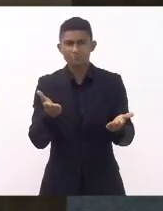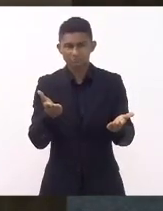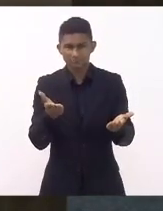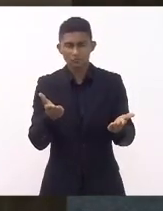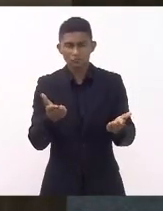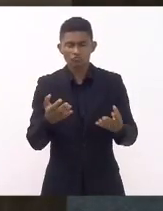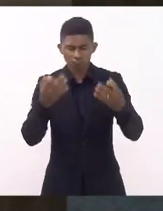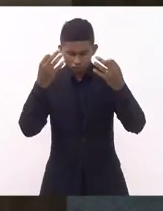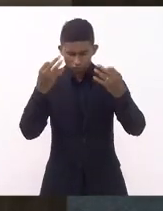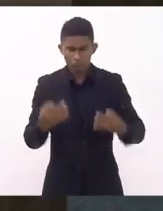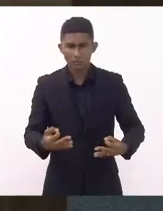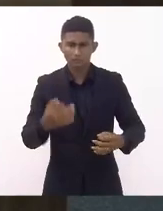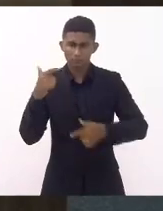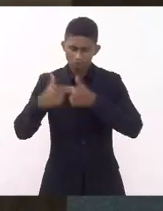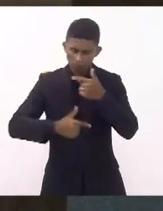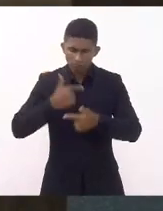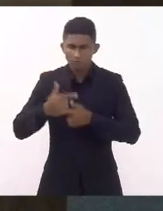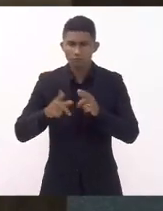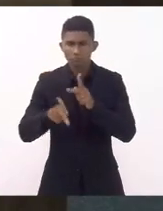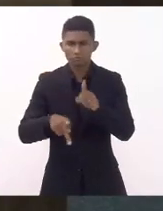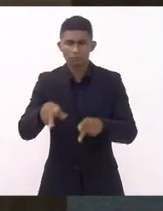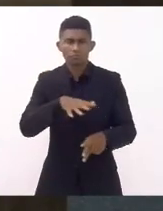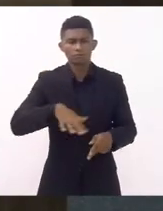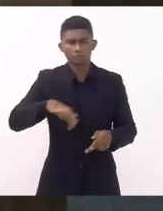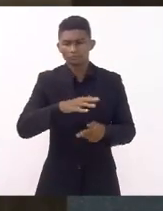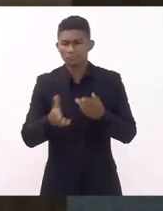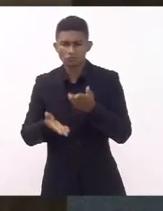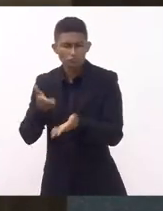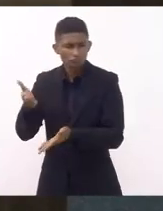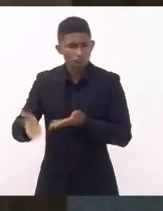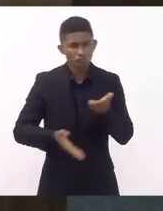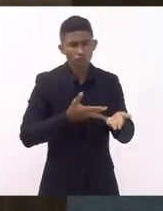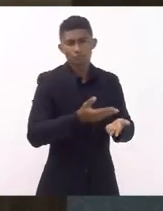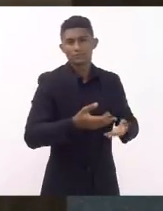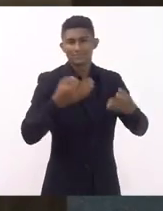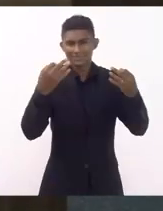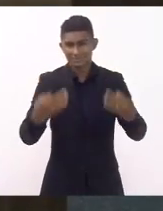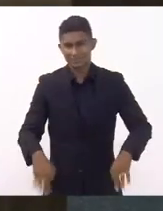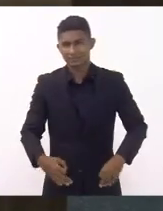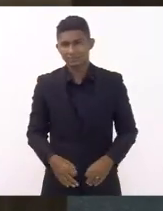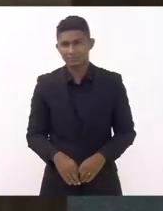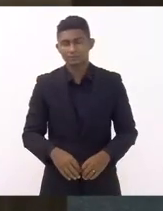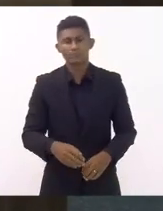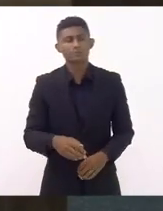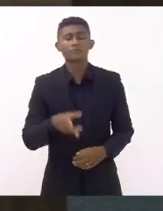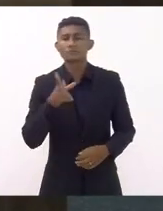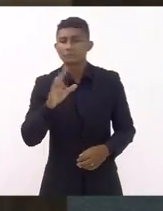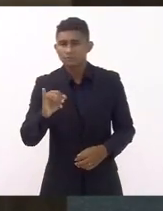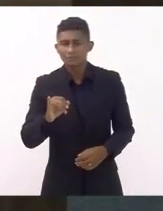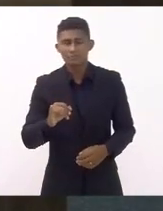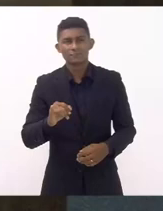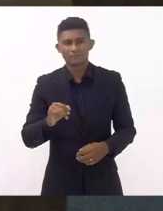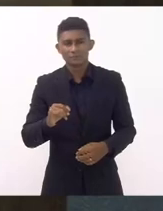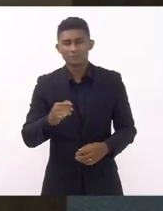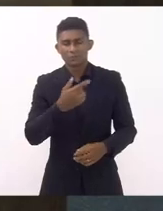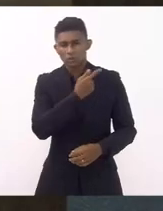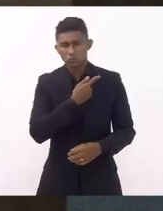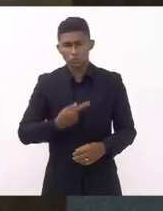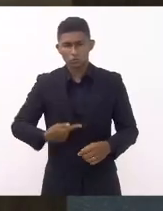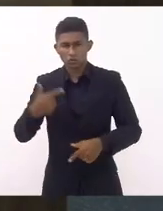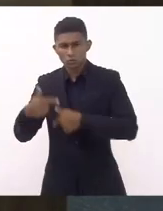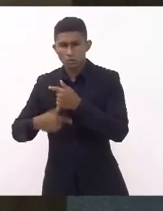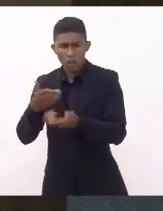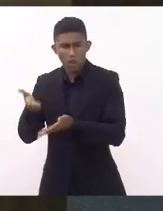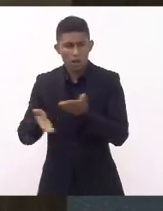para que seja, de fato, um serviço público de qualidade. E, sem serviço público, a gente não tem a garantia dos